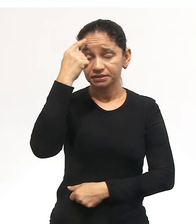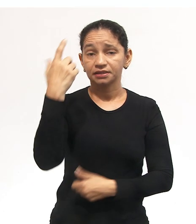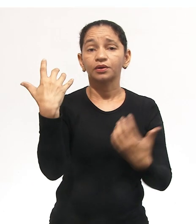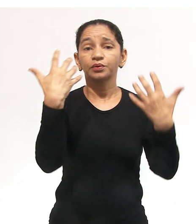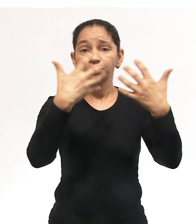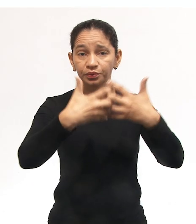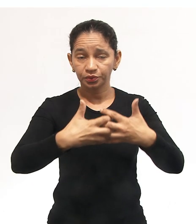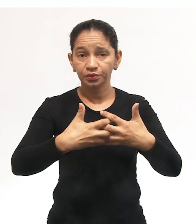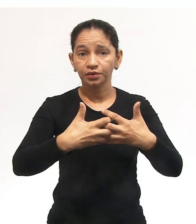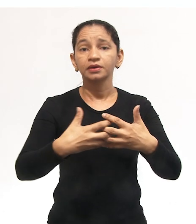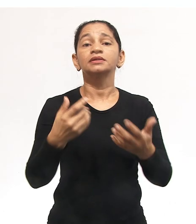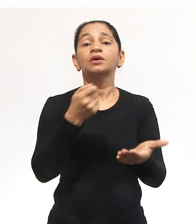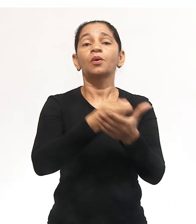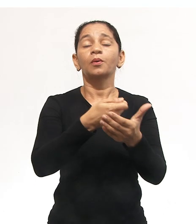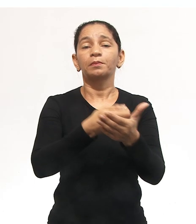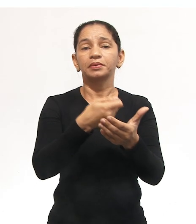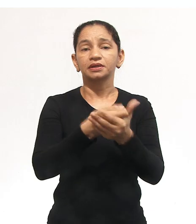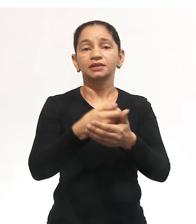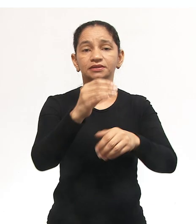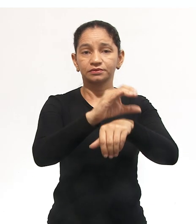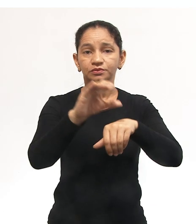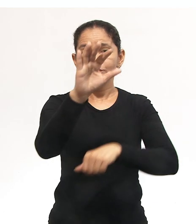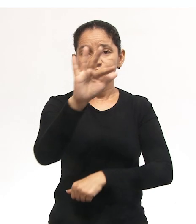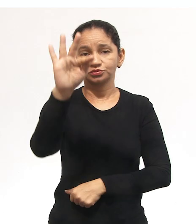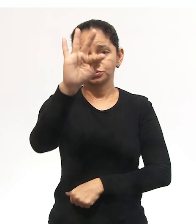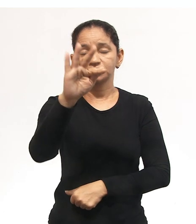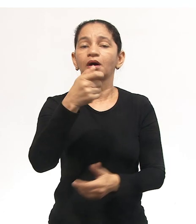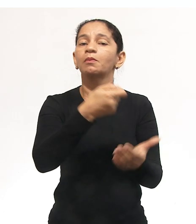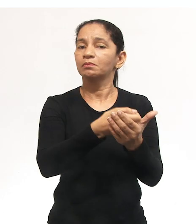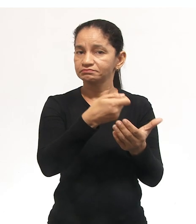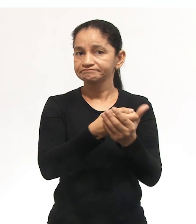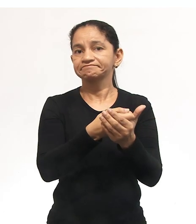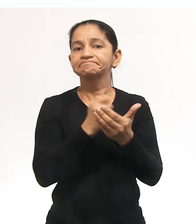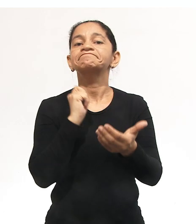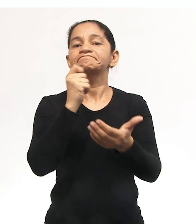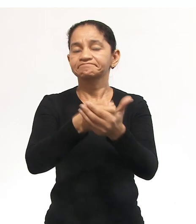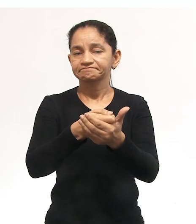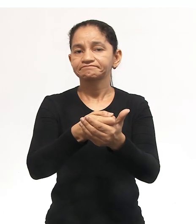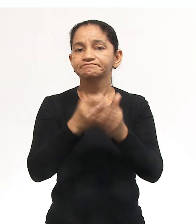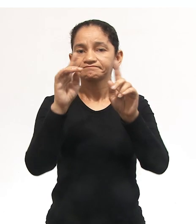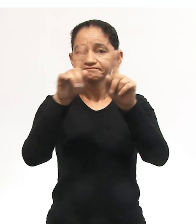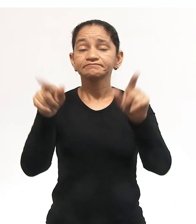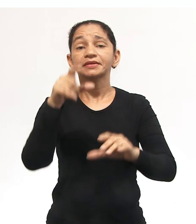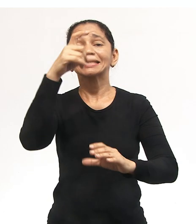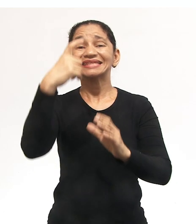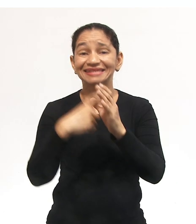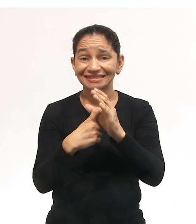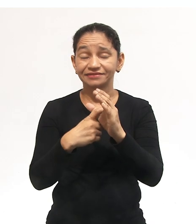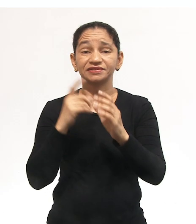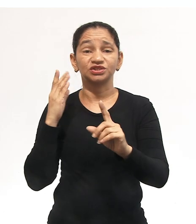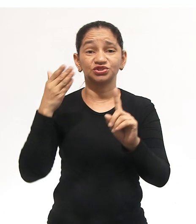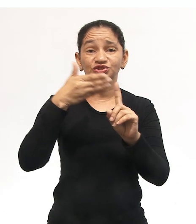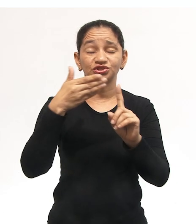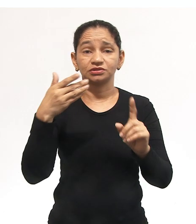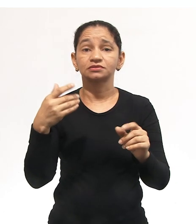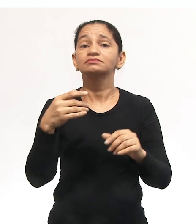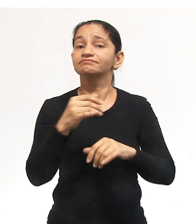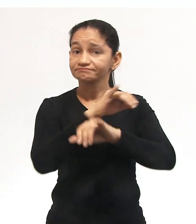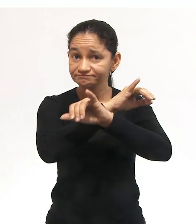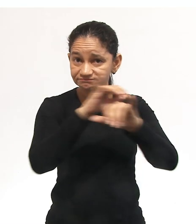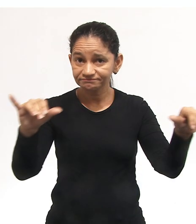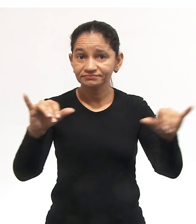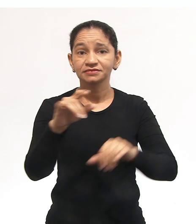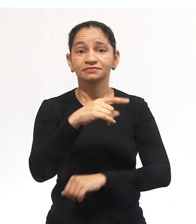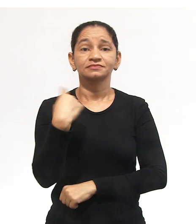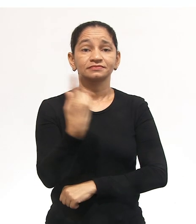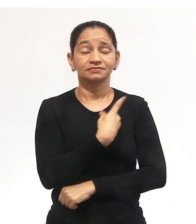tratar de essas despesas ser obrigações constitucionais e legais, quando for para o serviço da dívida, né? Isso aqui é uma